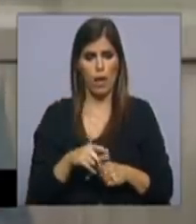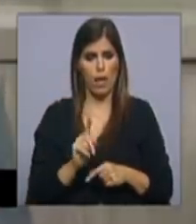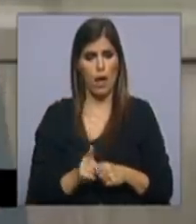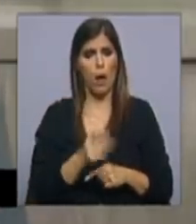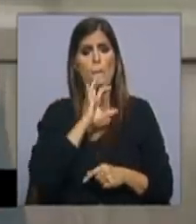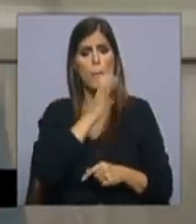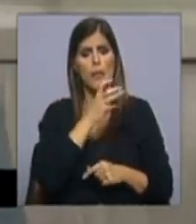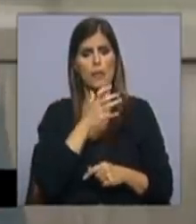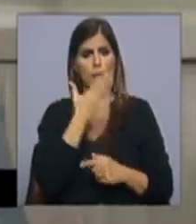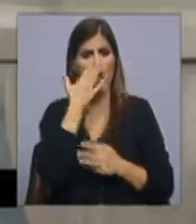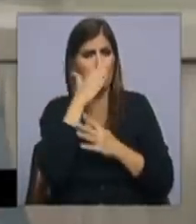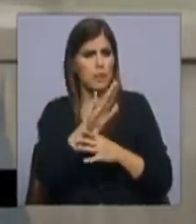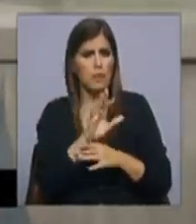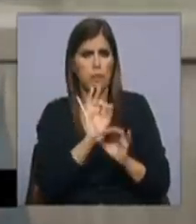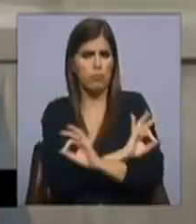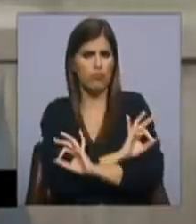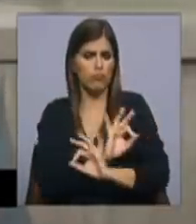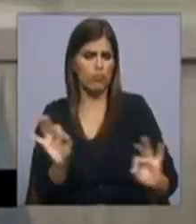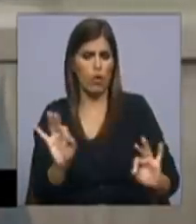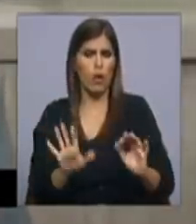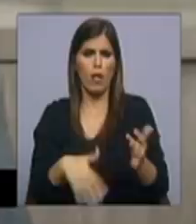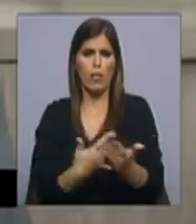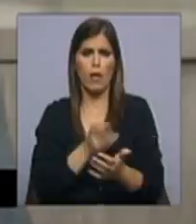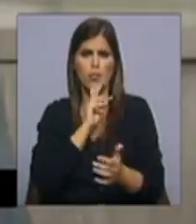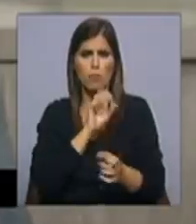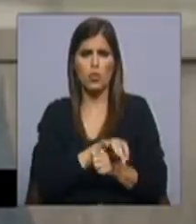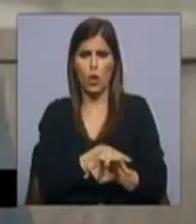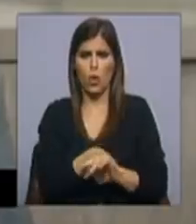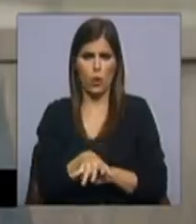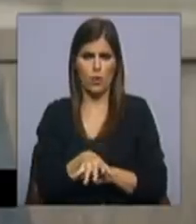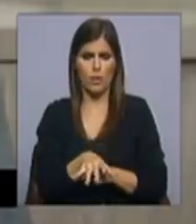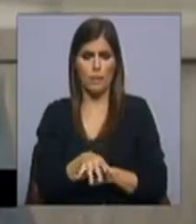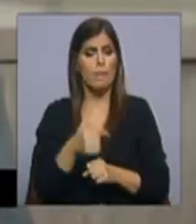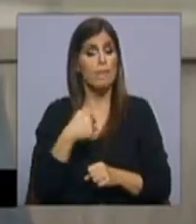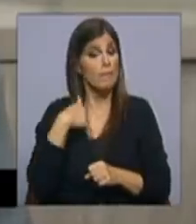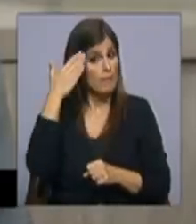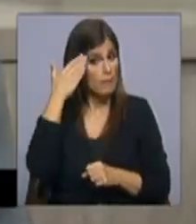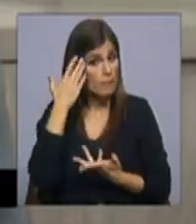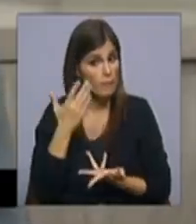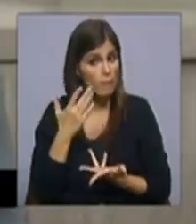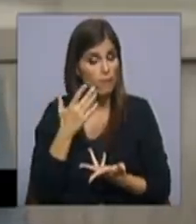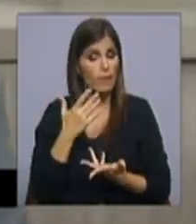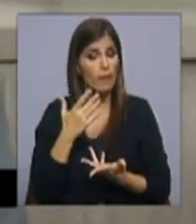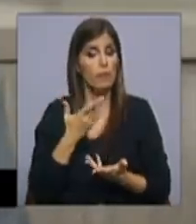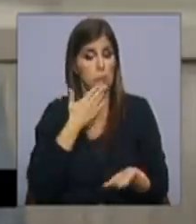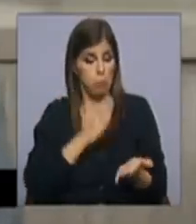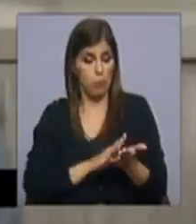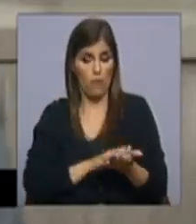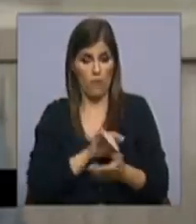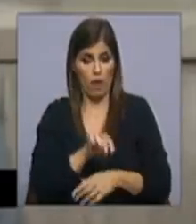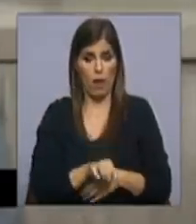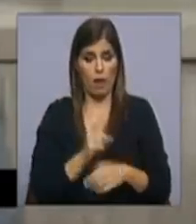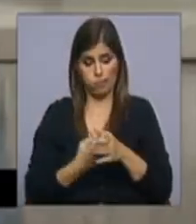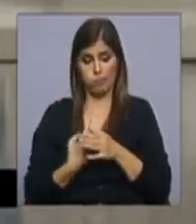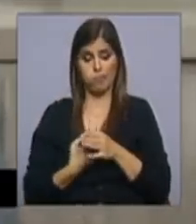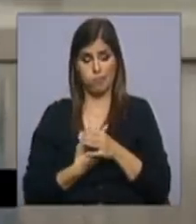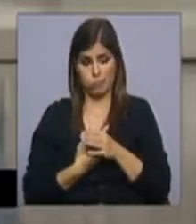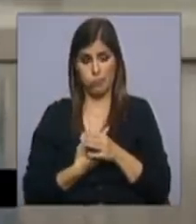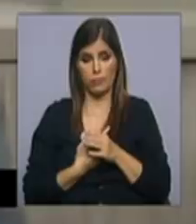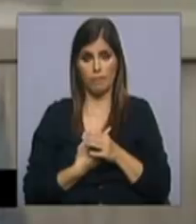país exemplar no enfrentamento do coronavírus. E eu acho que está provado que o